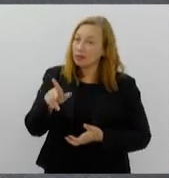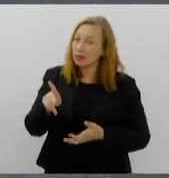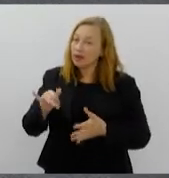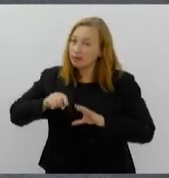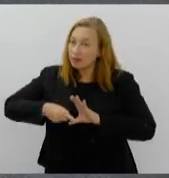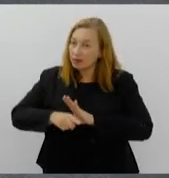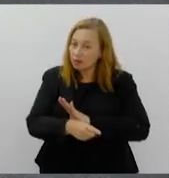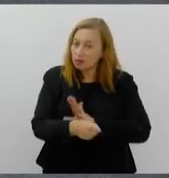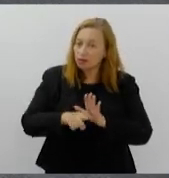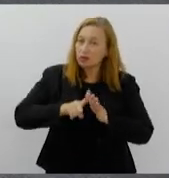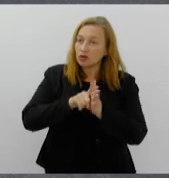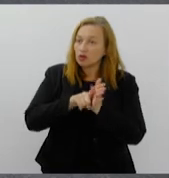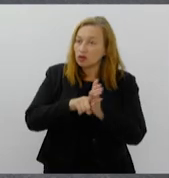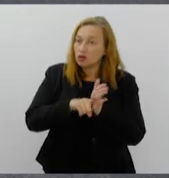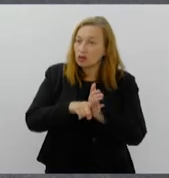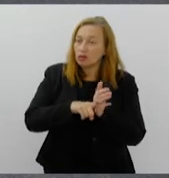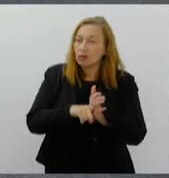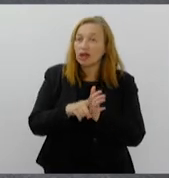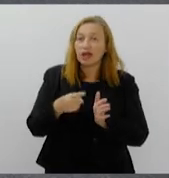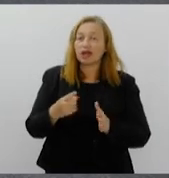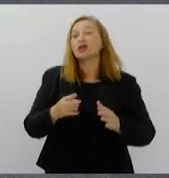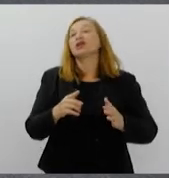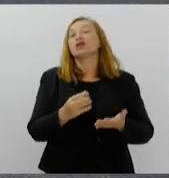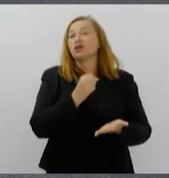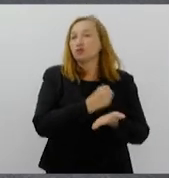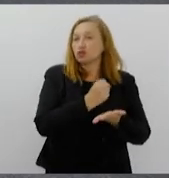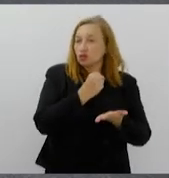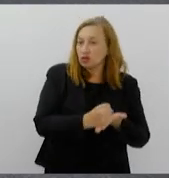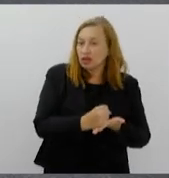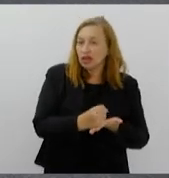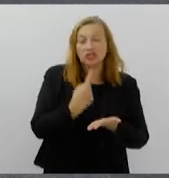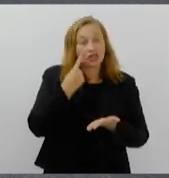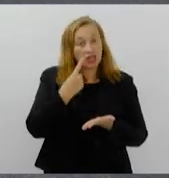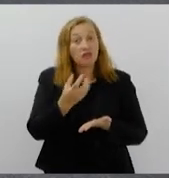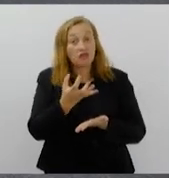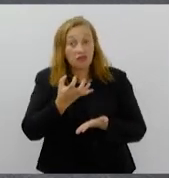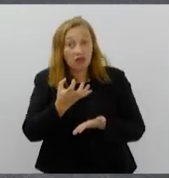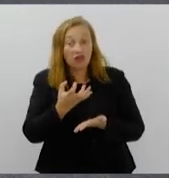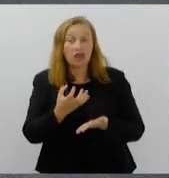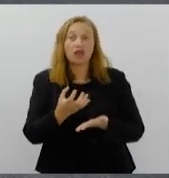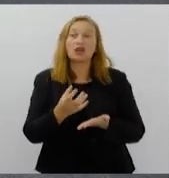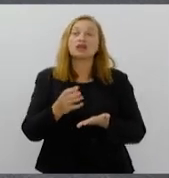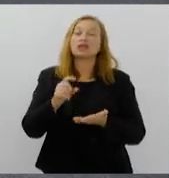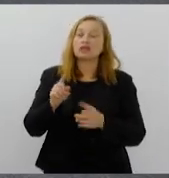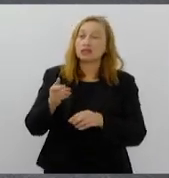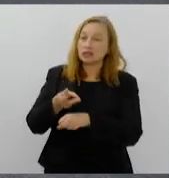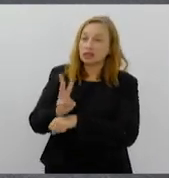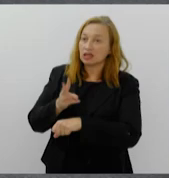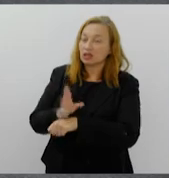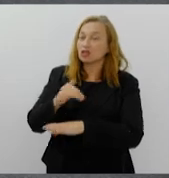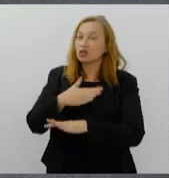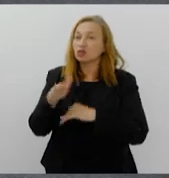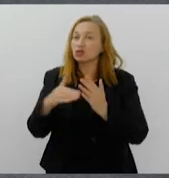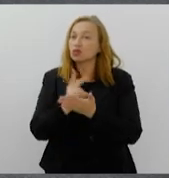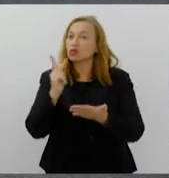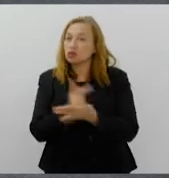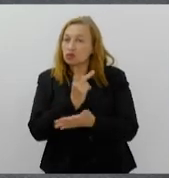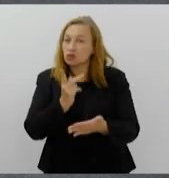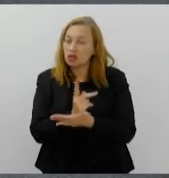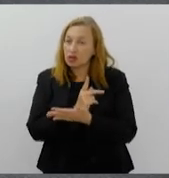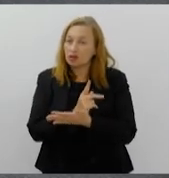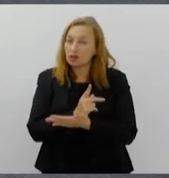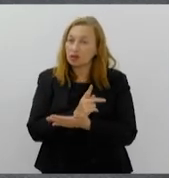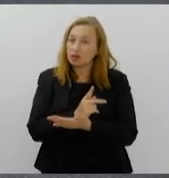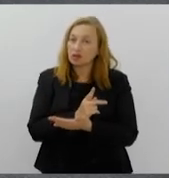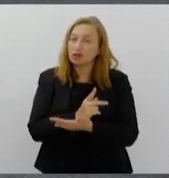investigar o feudo da saúde, os contratos, as quarteirizações, as terceirizações e todos os erros que estão levando